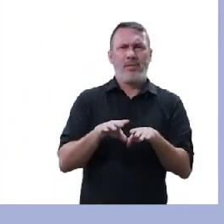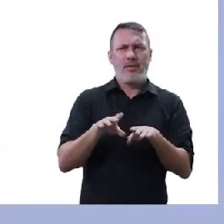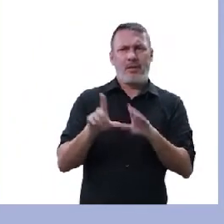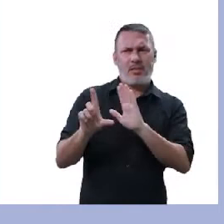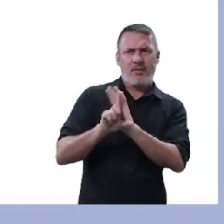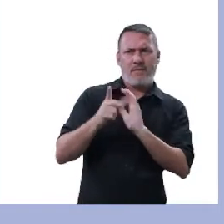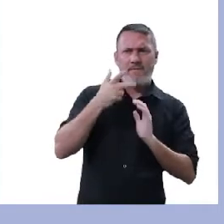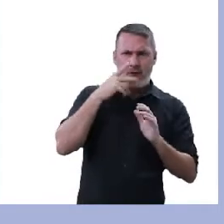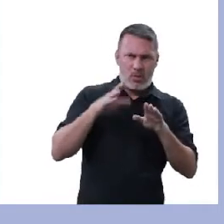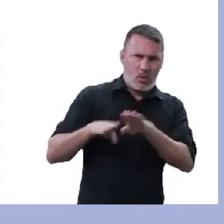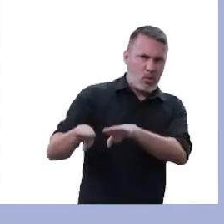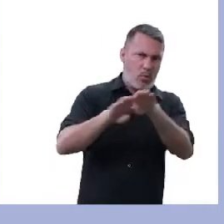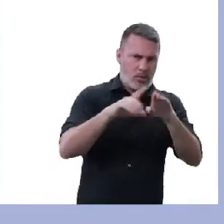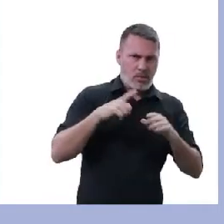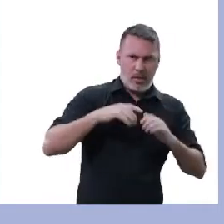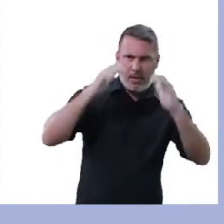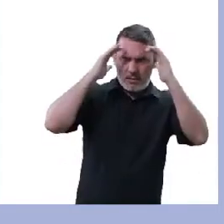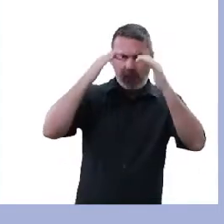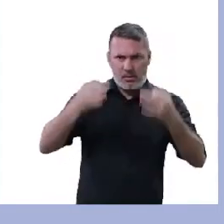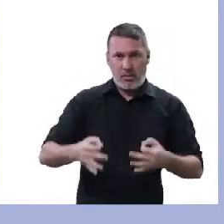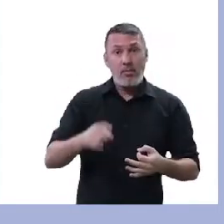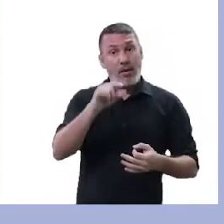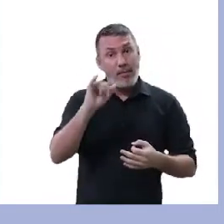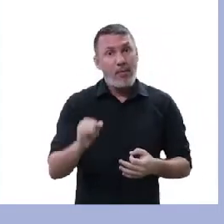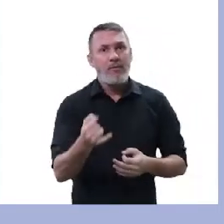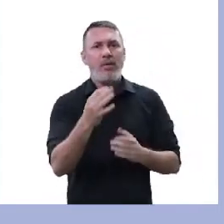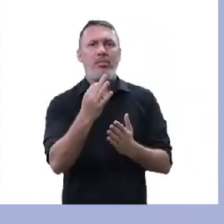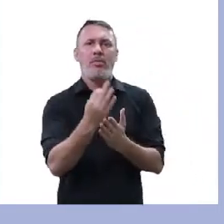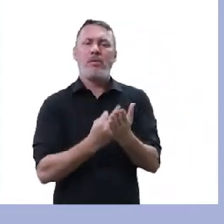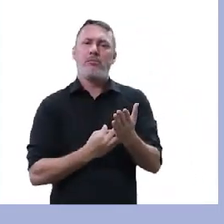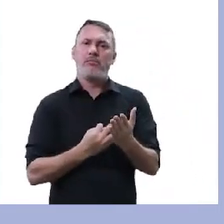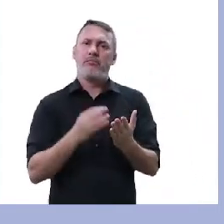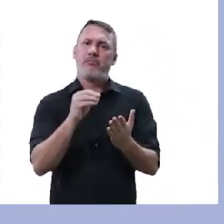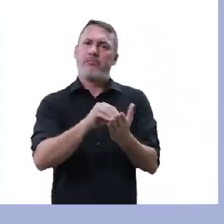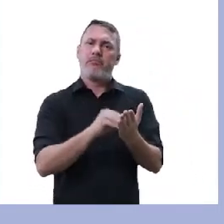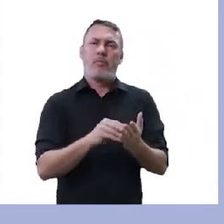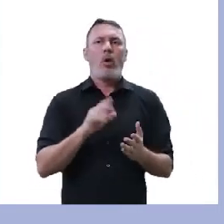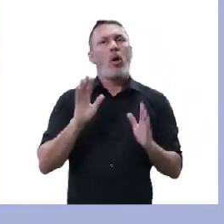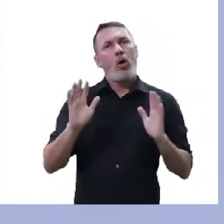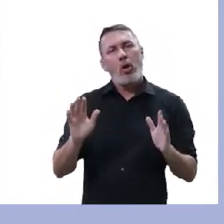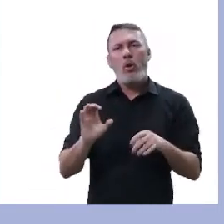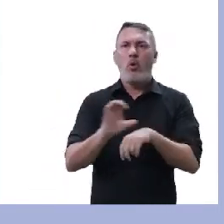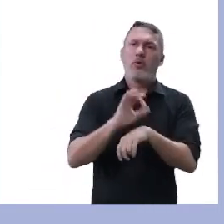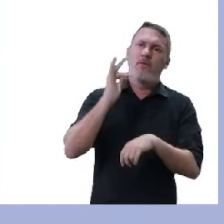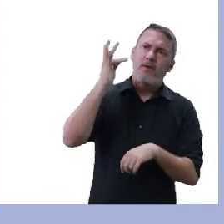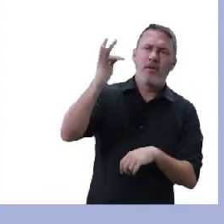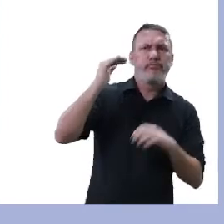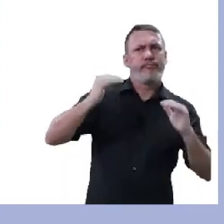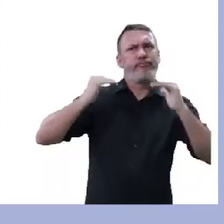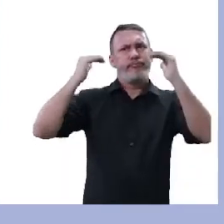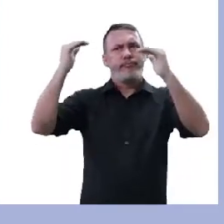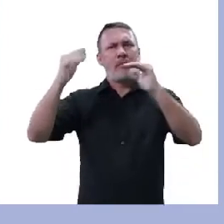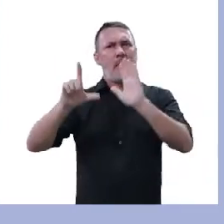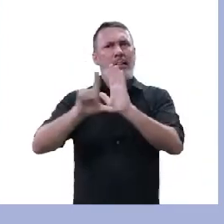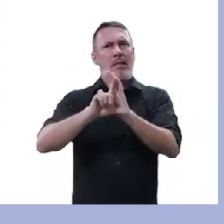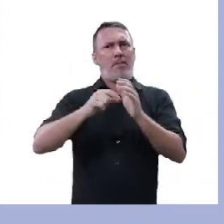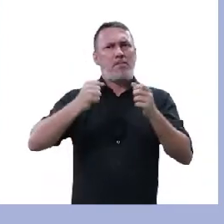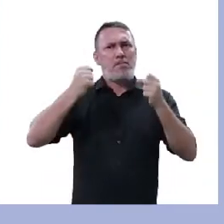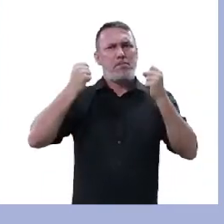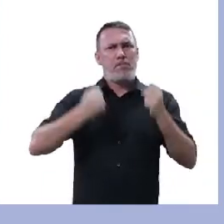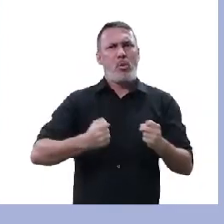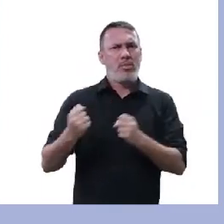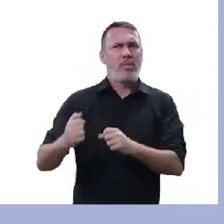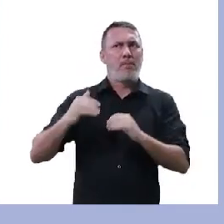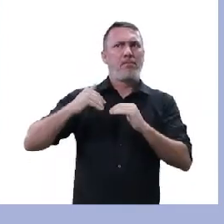essa igualdade, ela é respeitada? Olha que bacana para você usar no seu texto. Segundo a Constituição Federal, norma de maior hierarquia no sistema